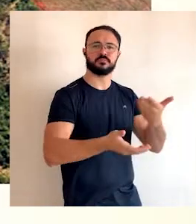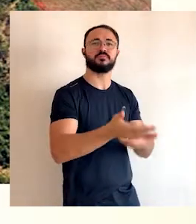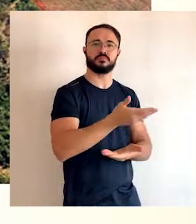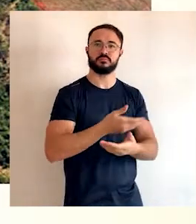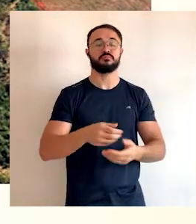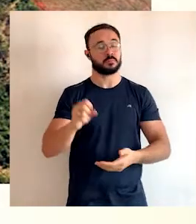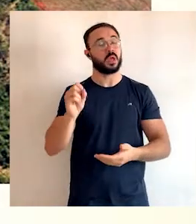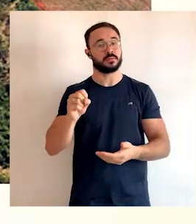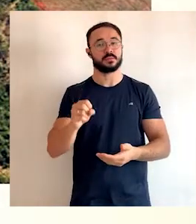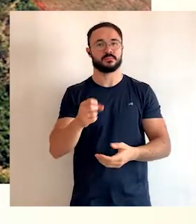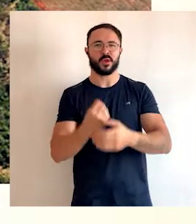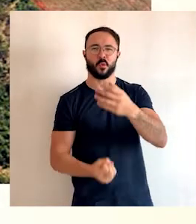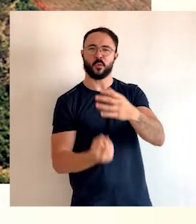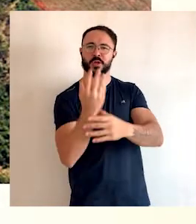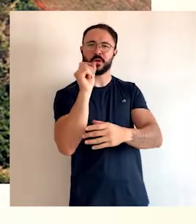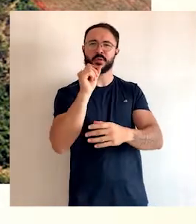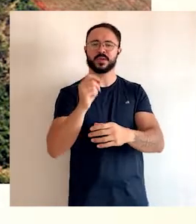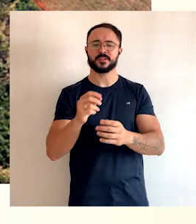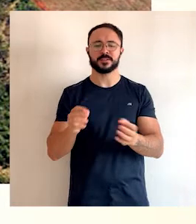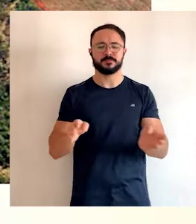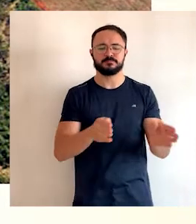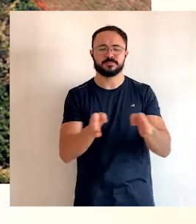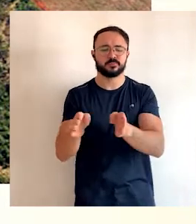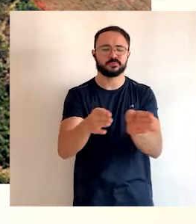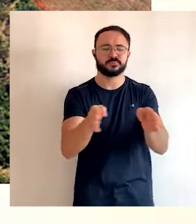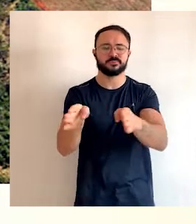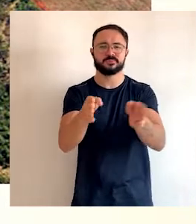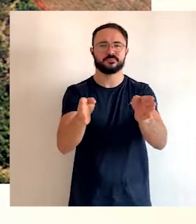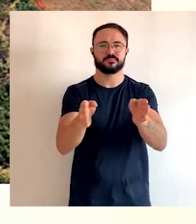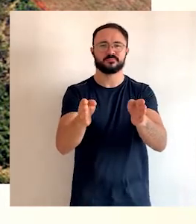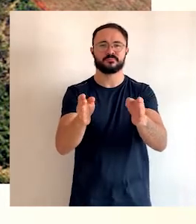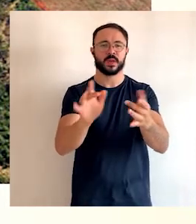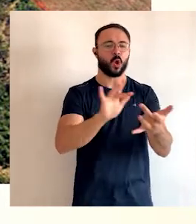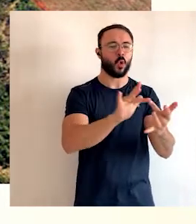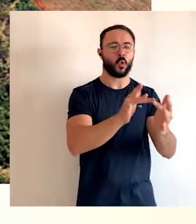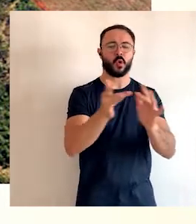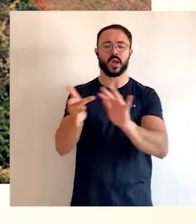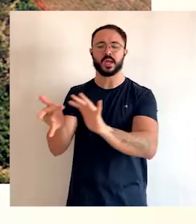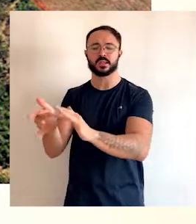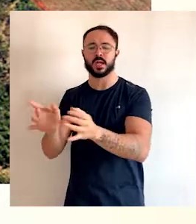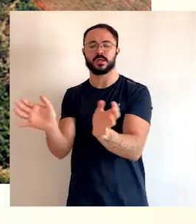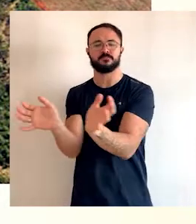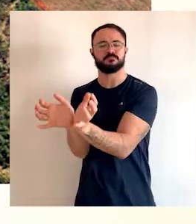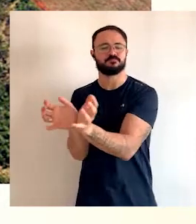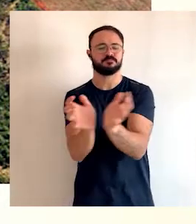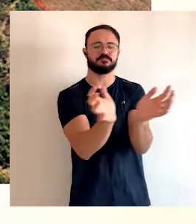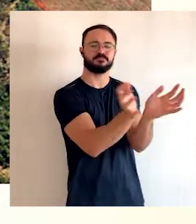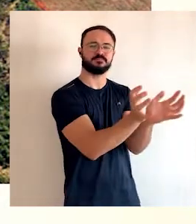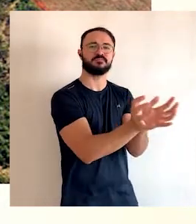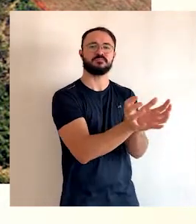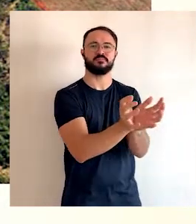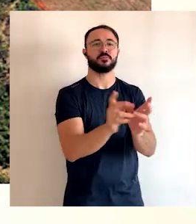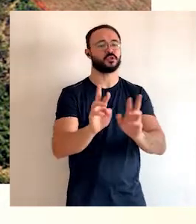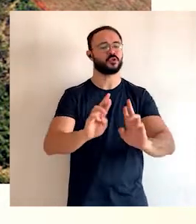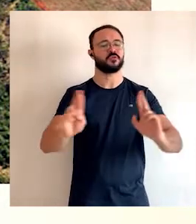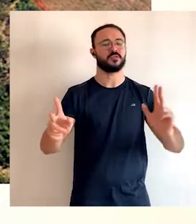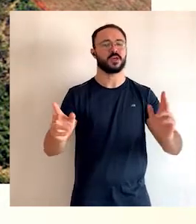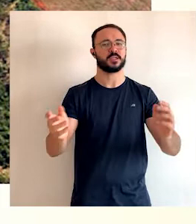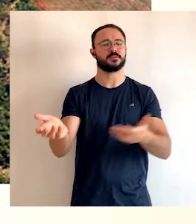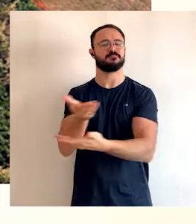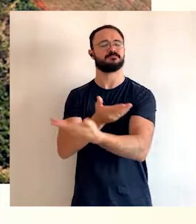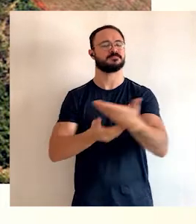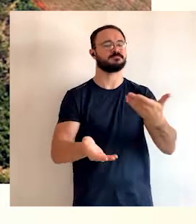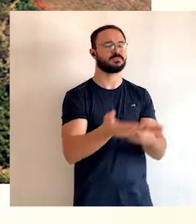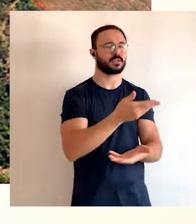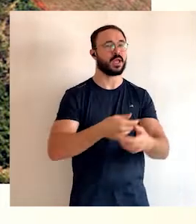áreas que conectam diferentes unidades de conservação ou fragmentos florestais isolados. Esse corredor vai